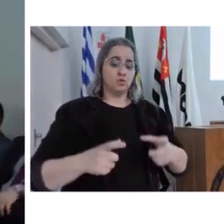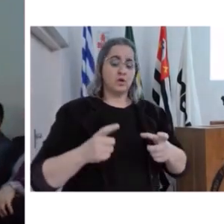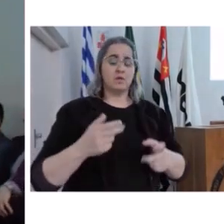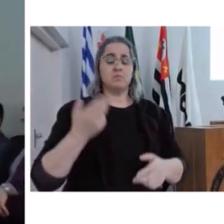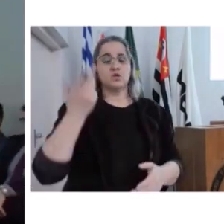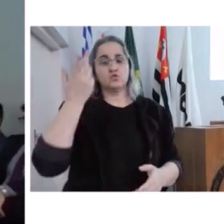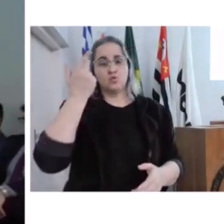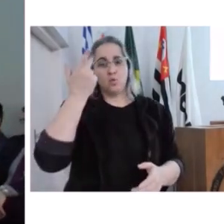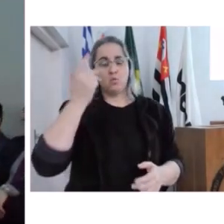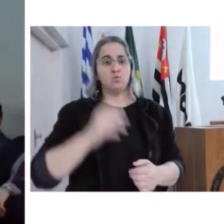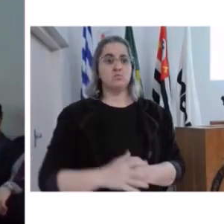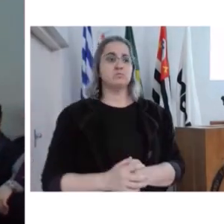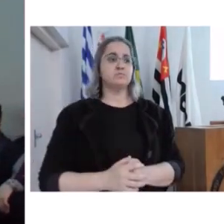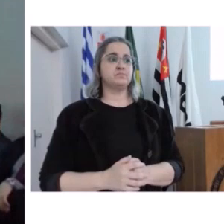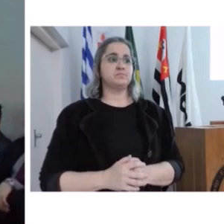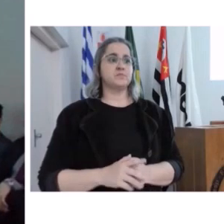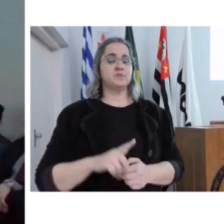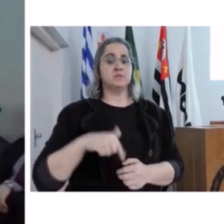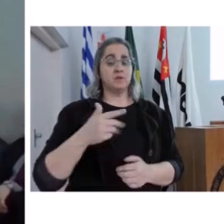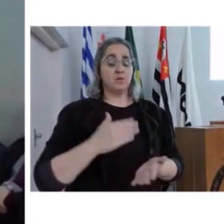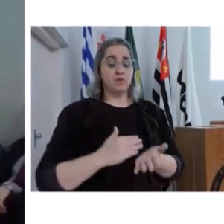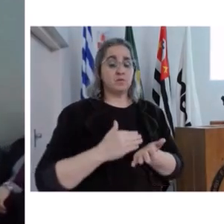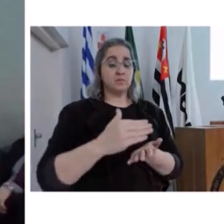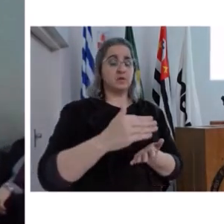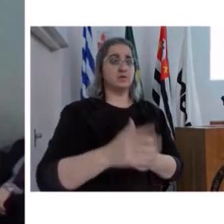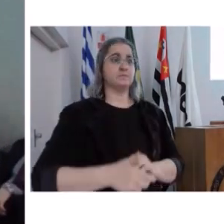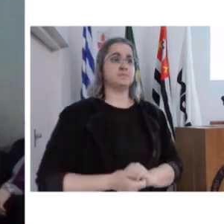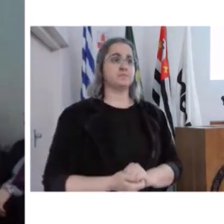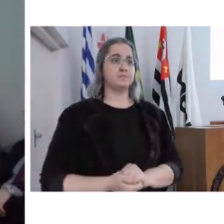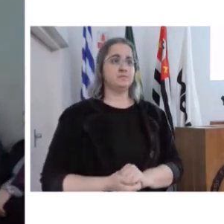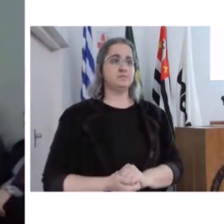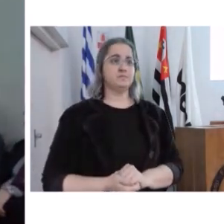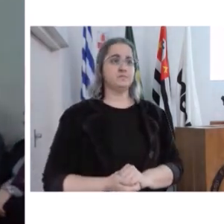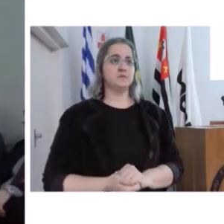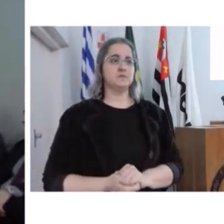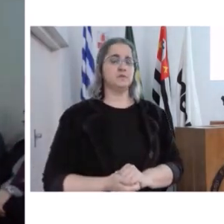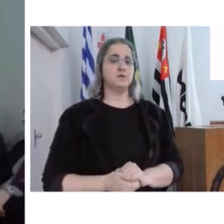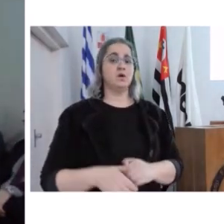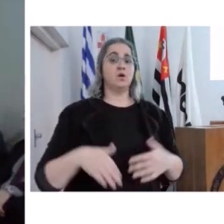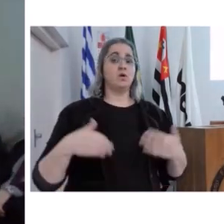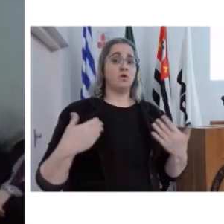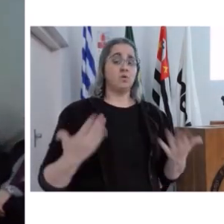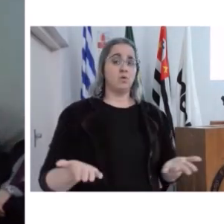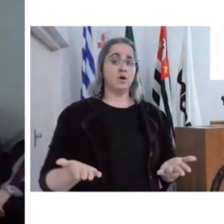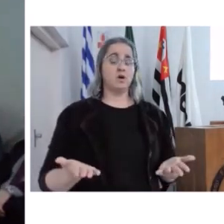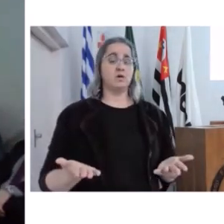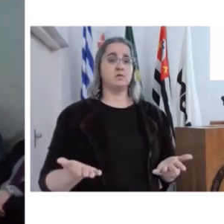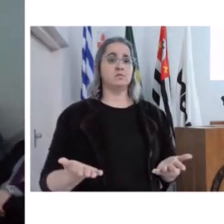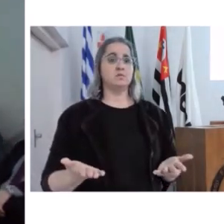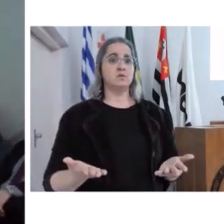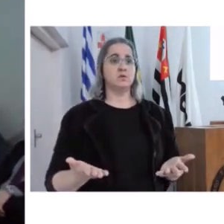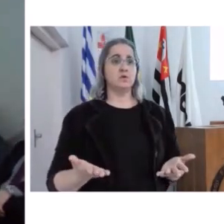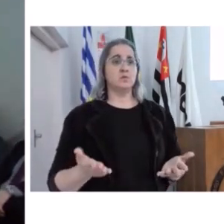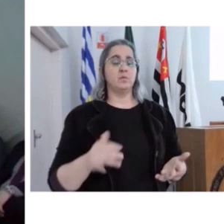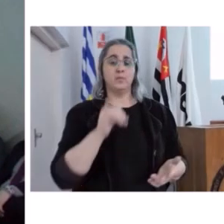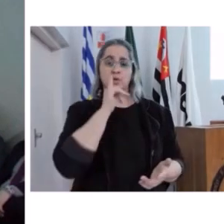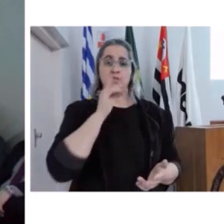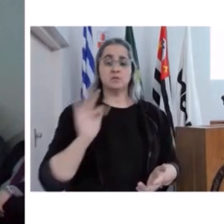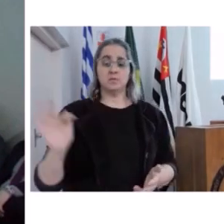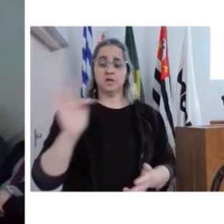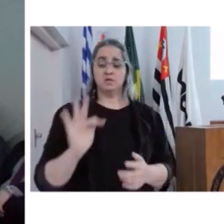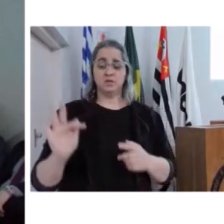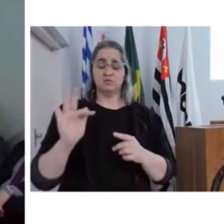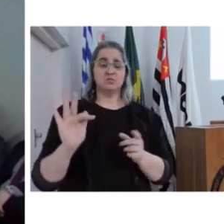e a partir dali a gente vai estar ampliando, né? Por enquanto, né, se você fala qual o meio que nós poderíamos fazer, a graduação, ela dá muito